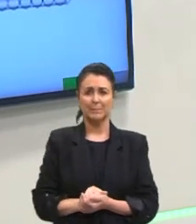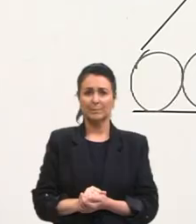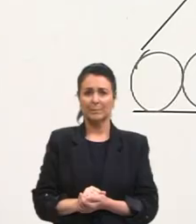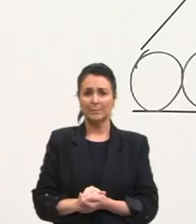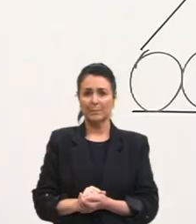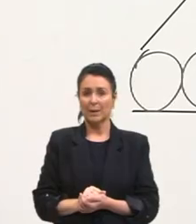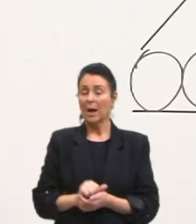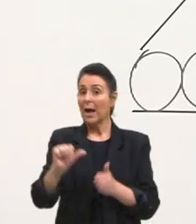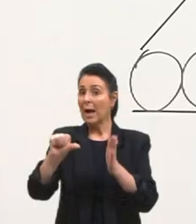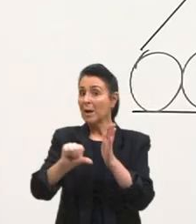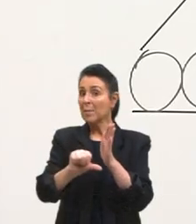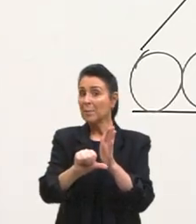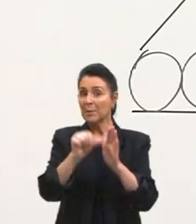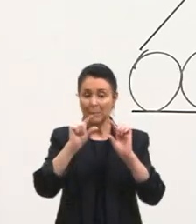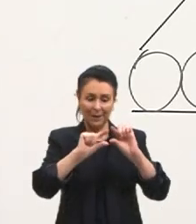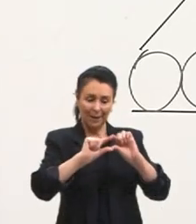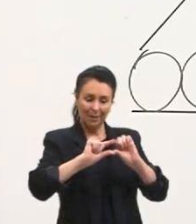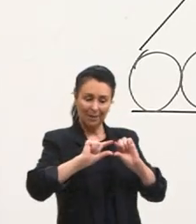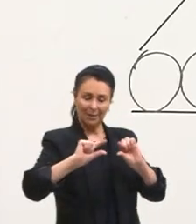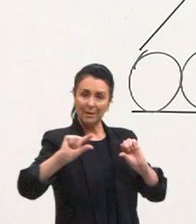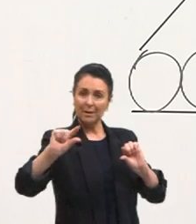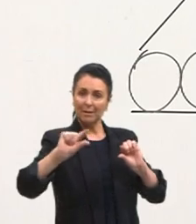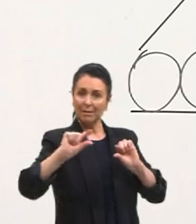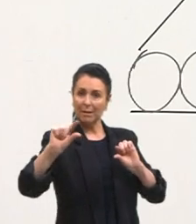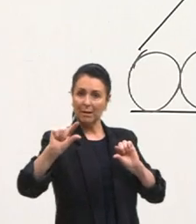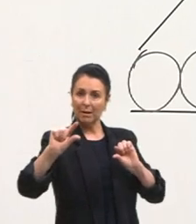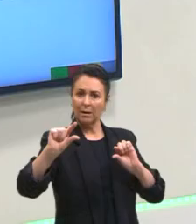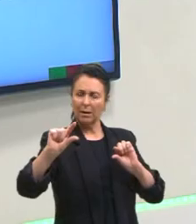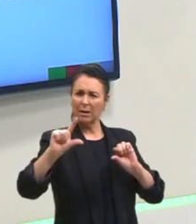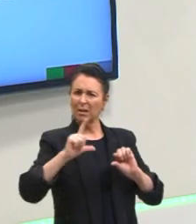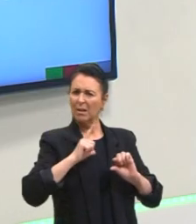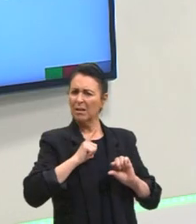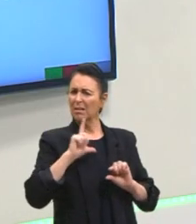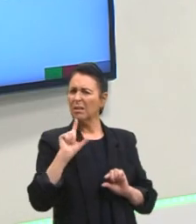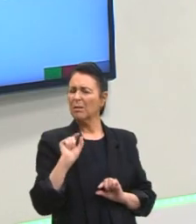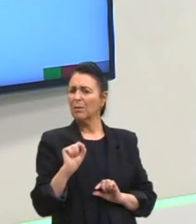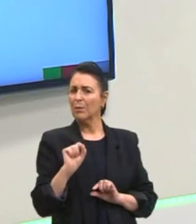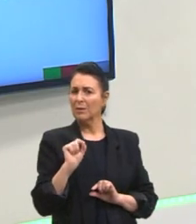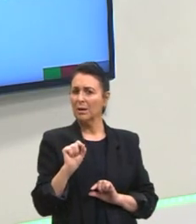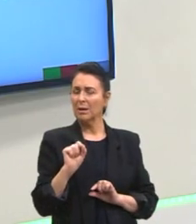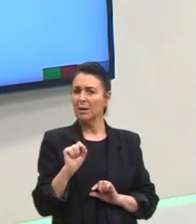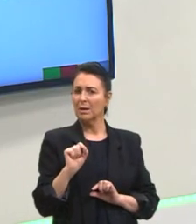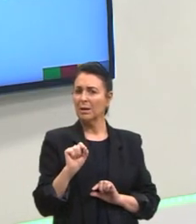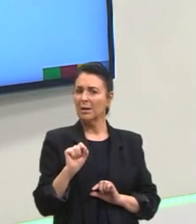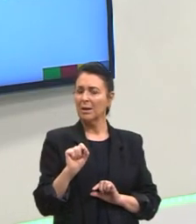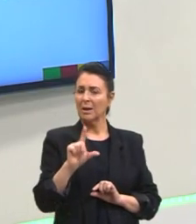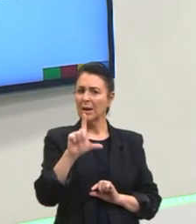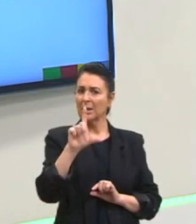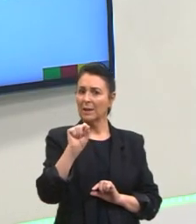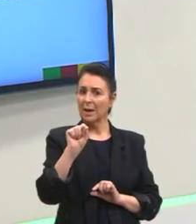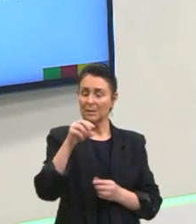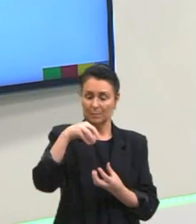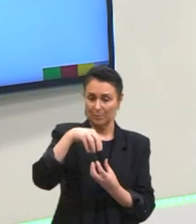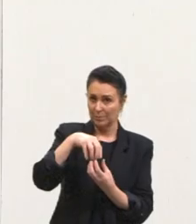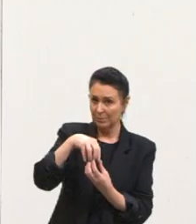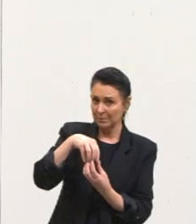nessa primeira linha, nós temos o quê? Nós temos 10 bolinhas